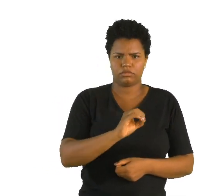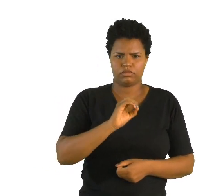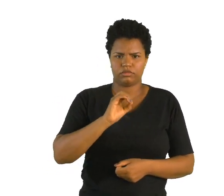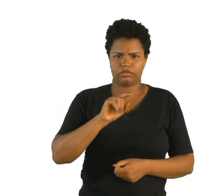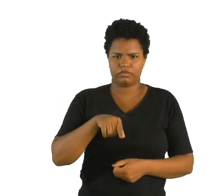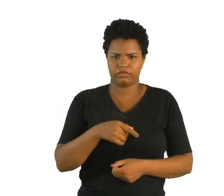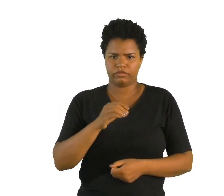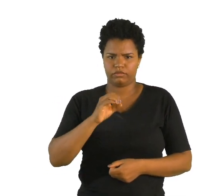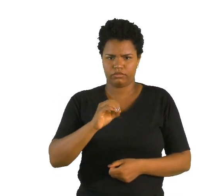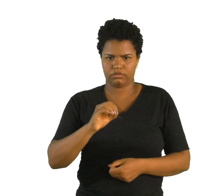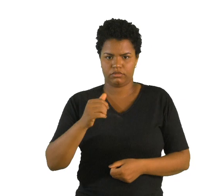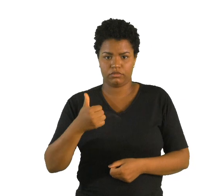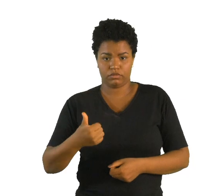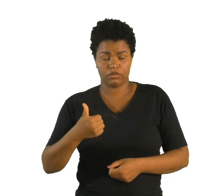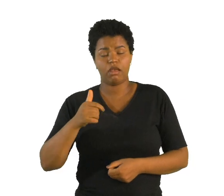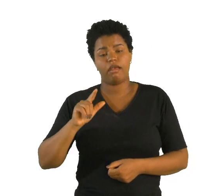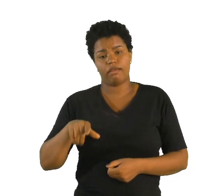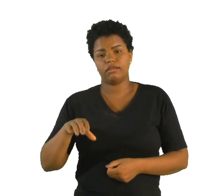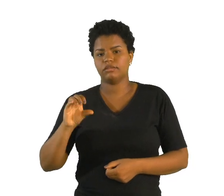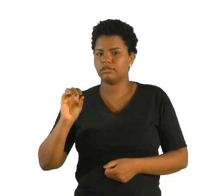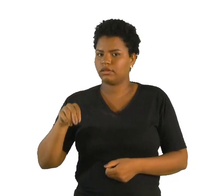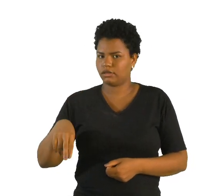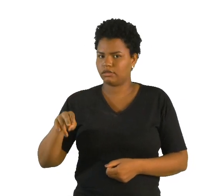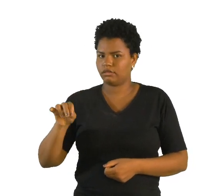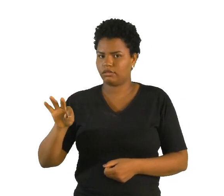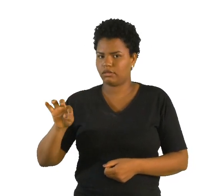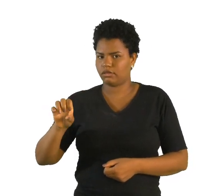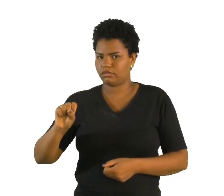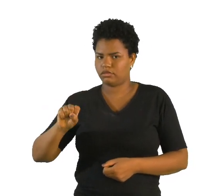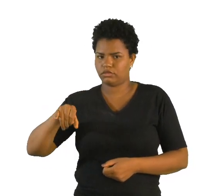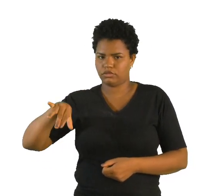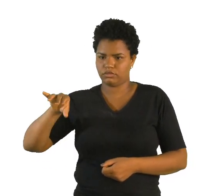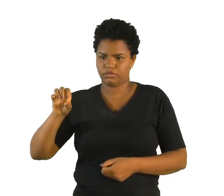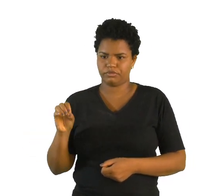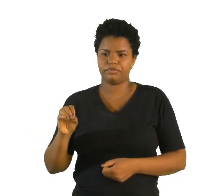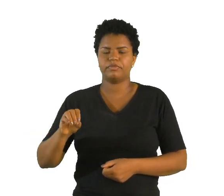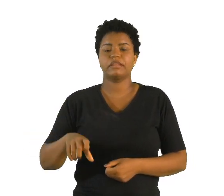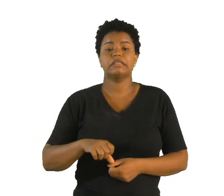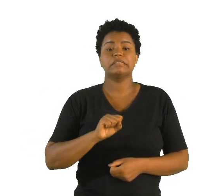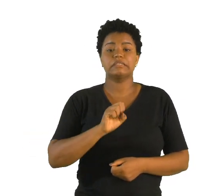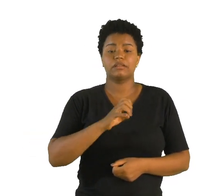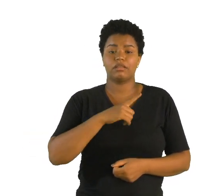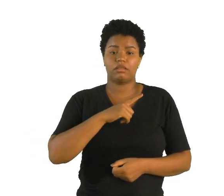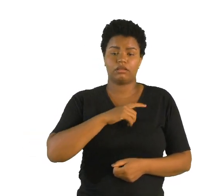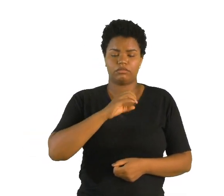0,01, quer dizer que eu tenho um centésimo. Se eu tenho o